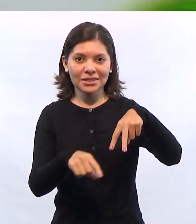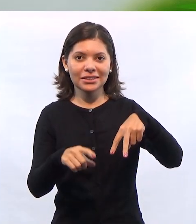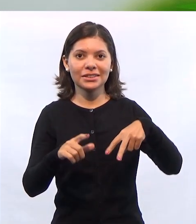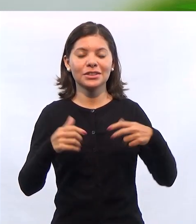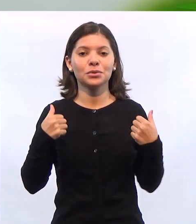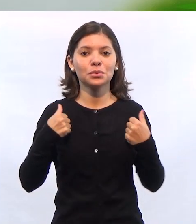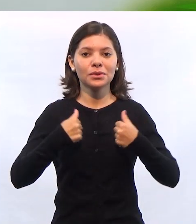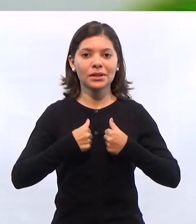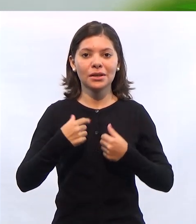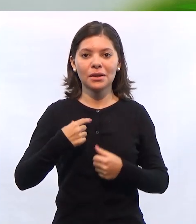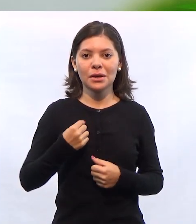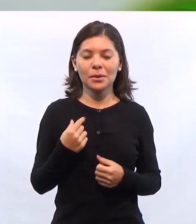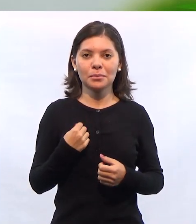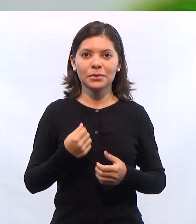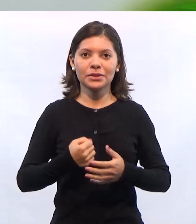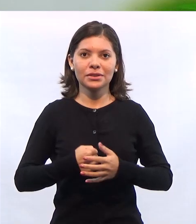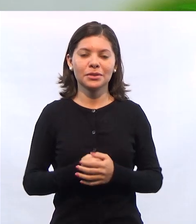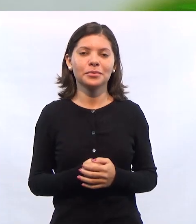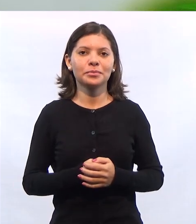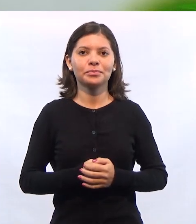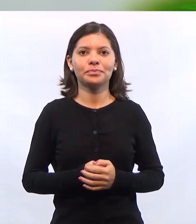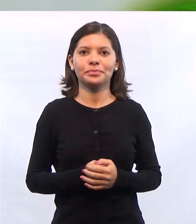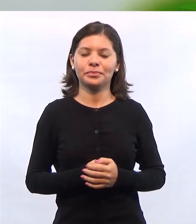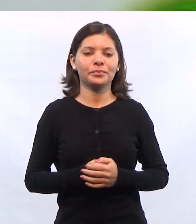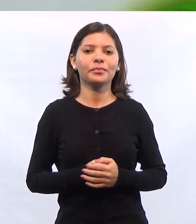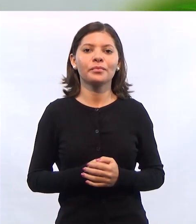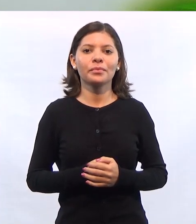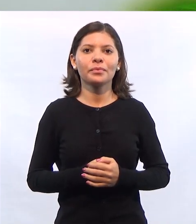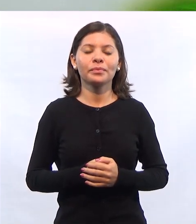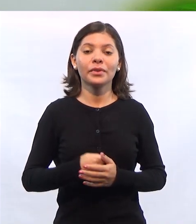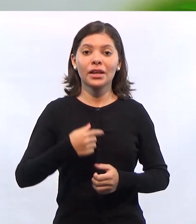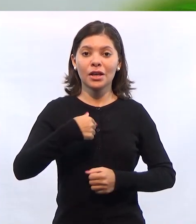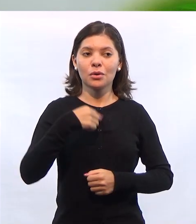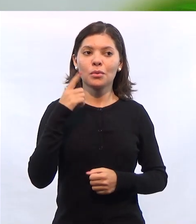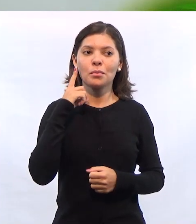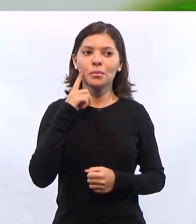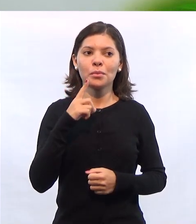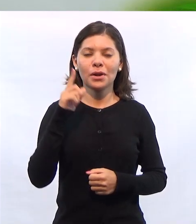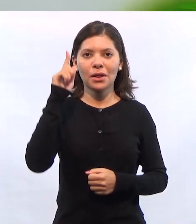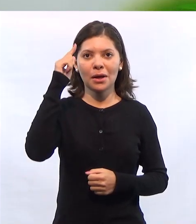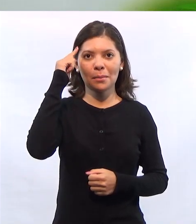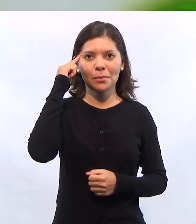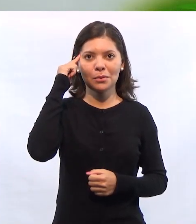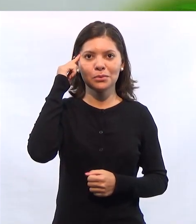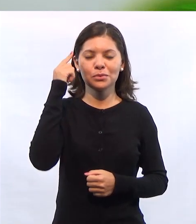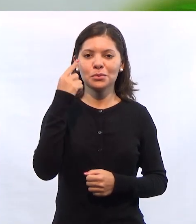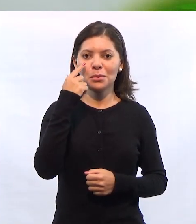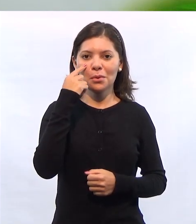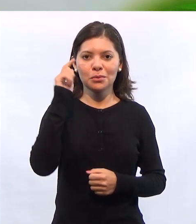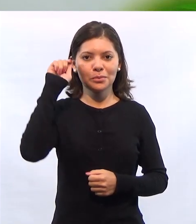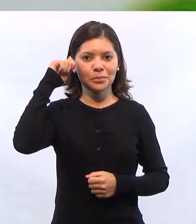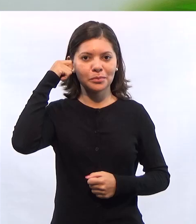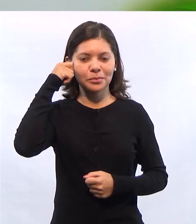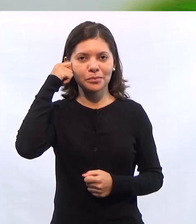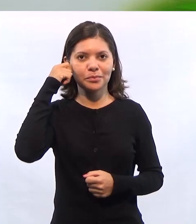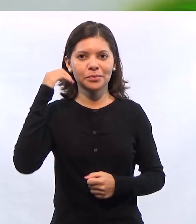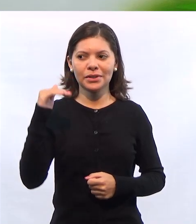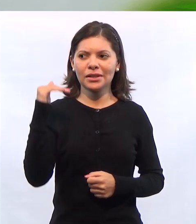cinza e a camisa social um pouco mais escura para dar aquele tom sobre tom eu sou moreno cabelos curtos tenho olhos pretos